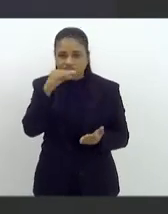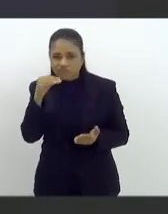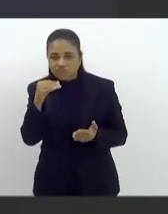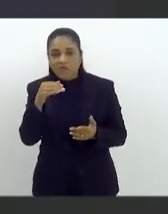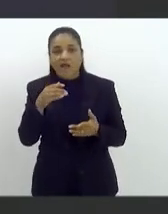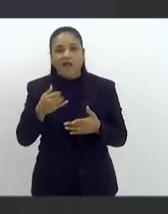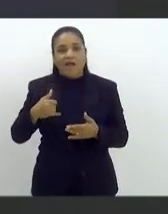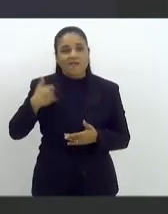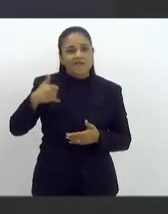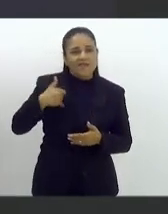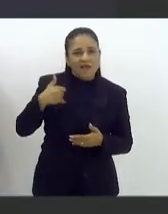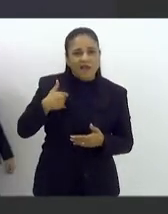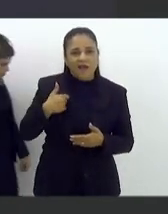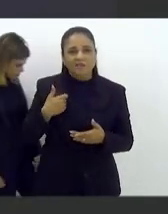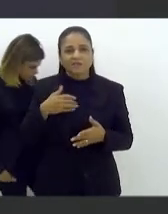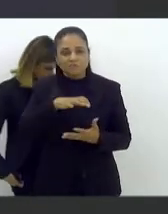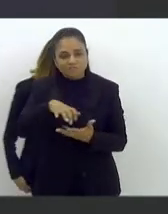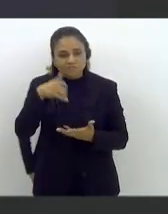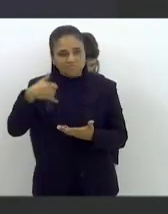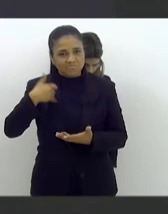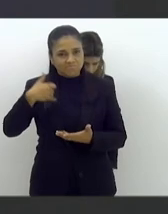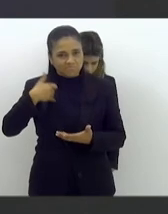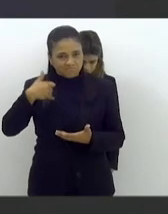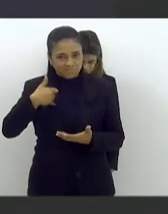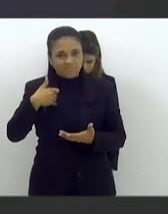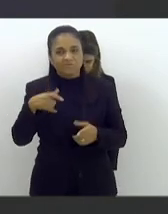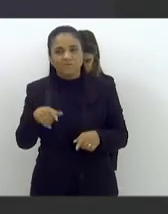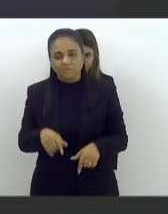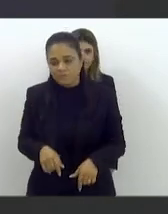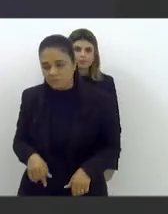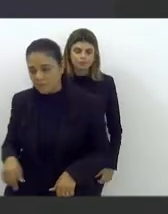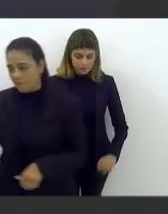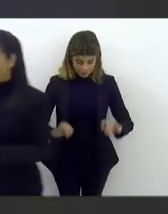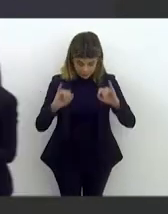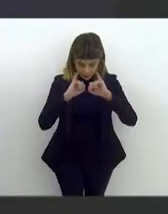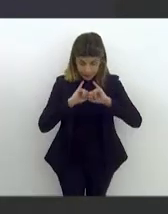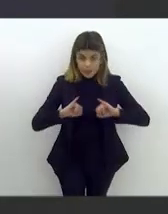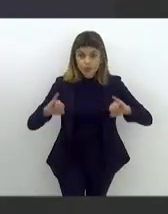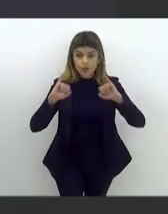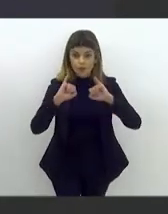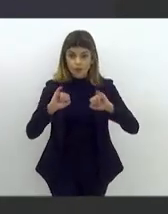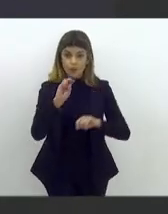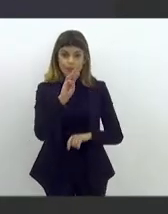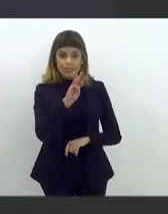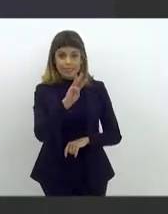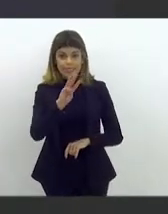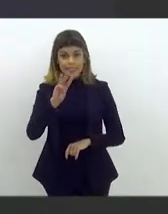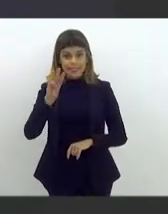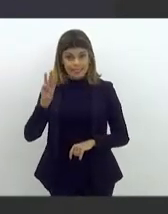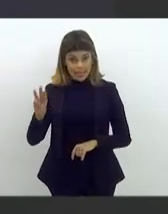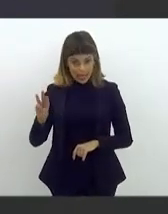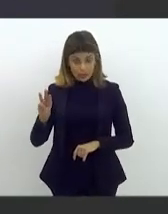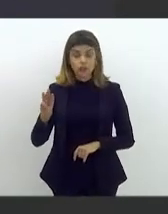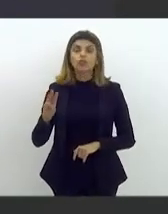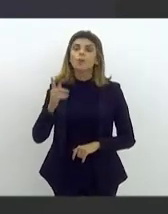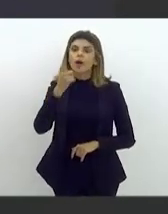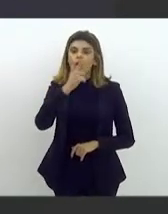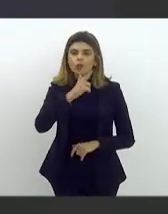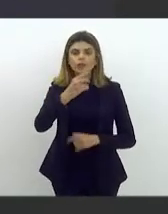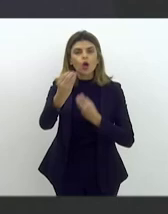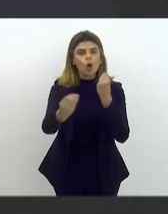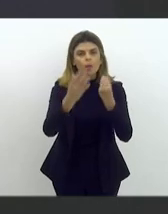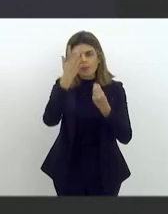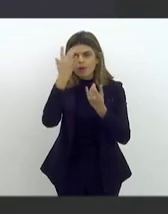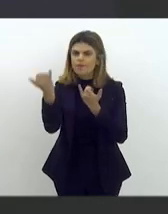faixa etária as mulheres idosas então a gente faz a divulgação no site está disponível para consumo